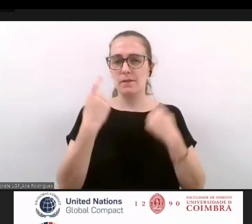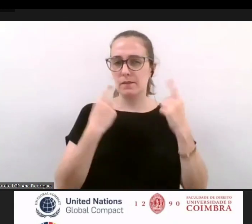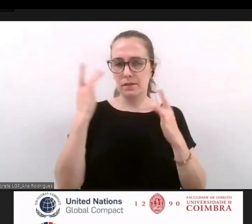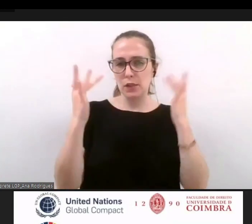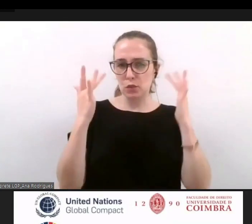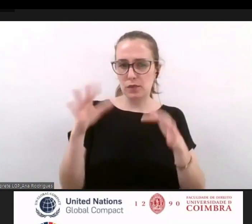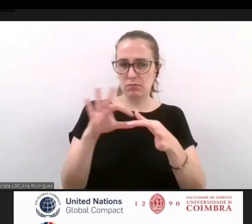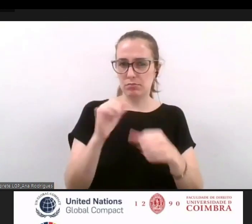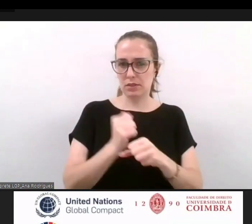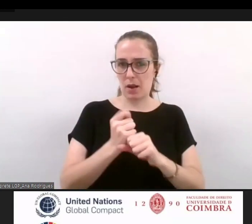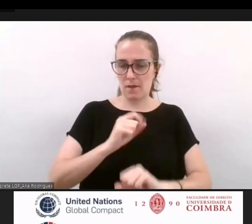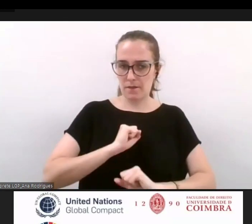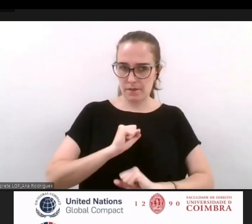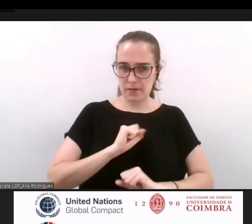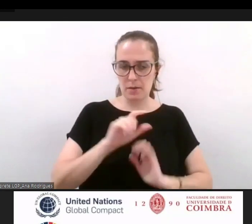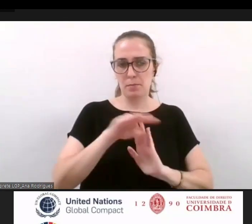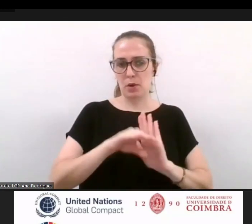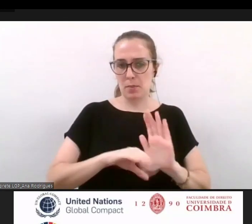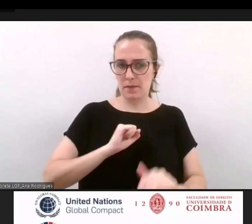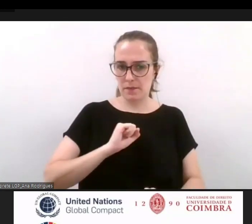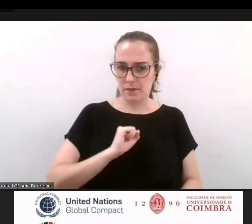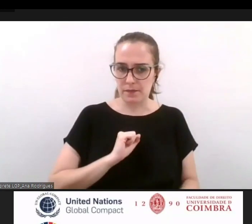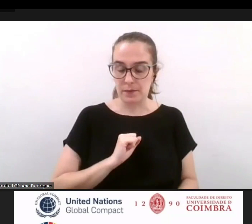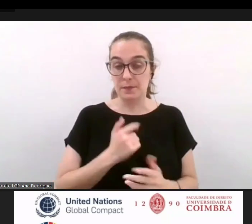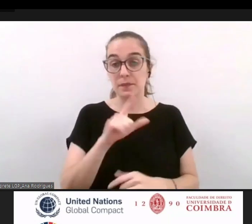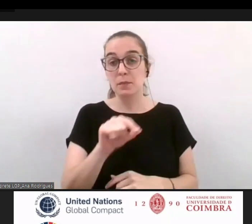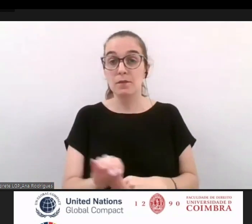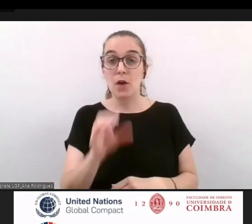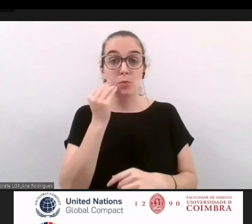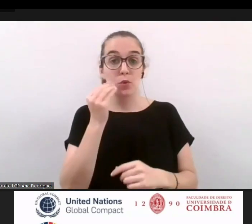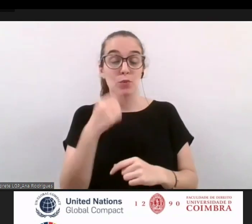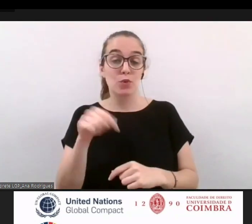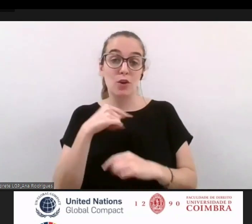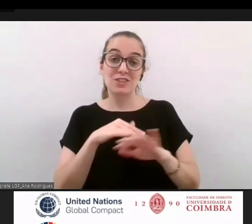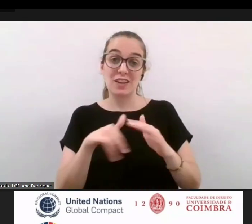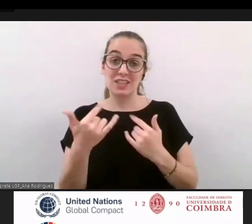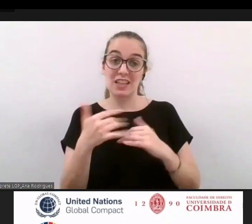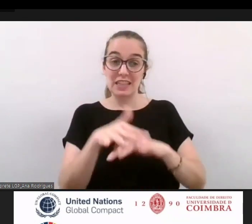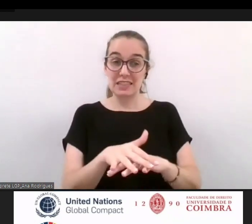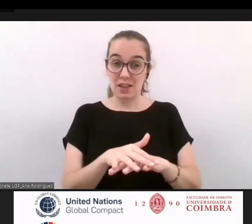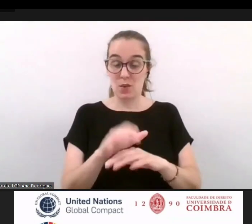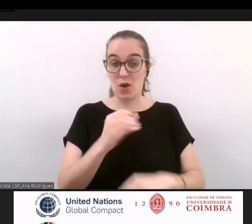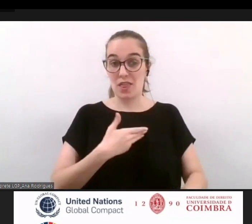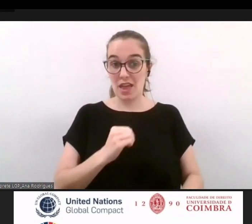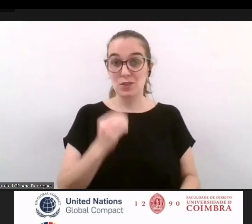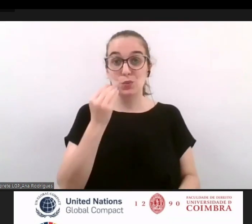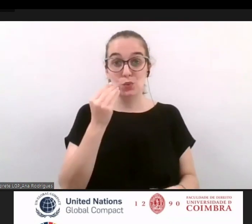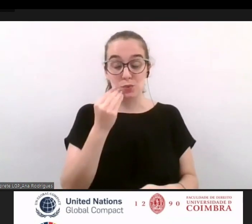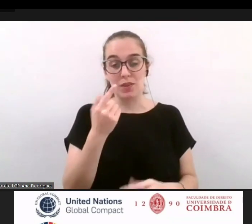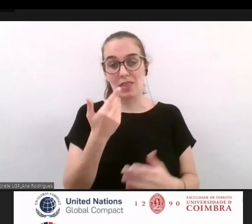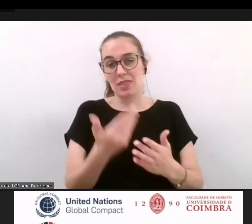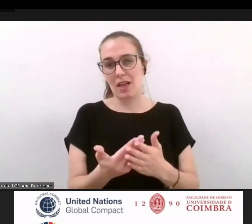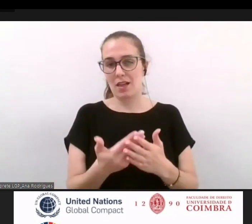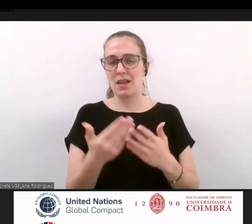que desenvolvemos, visto que a forma como integramos a agenda e os ODS não só comporta, por um lado, uma análise robusta do